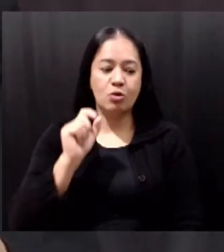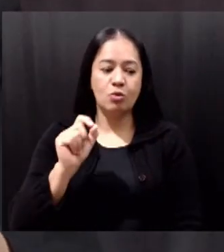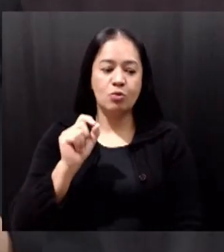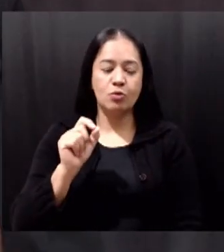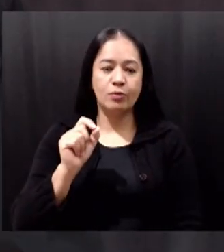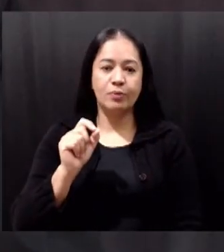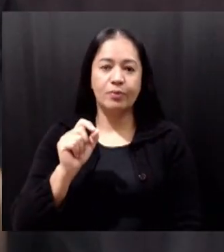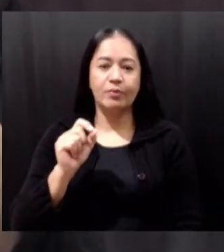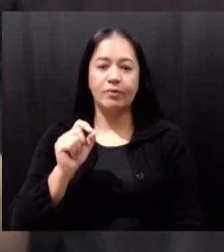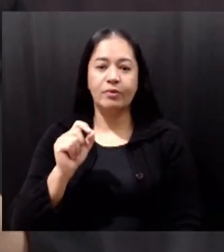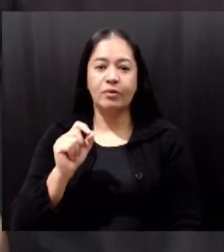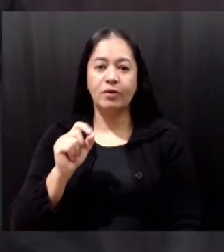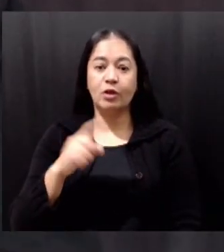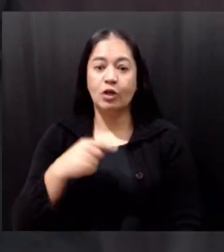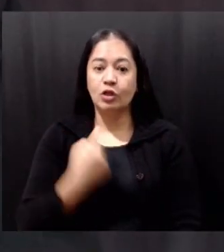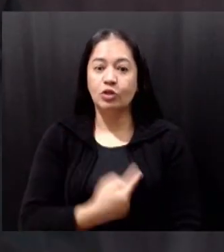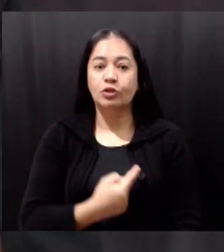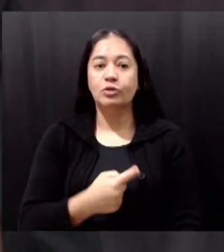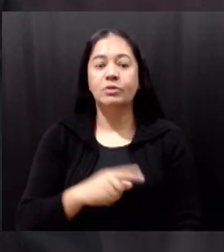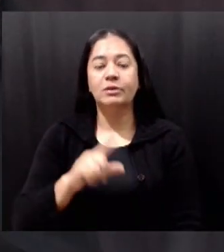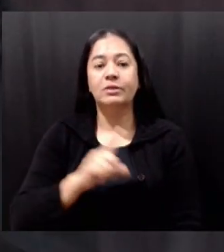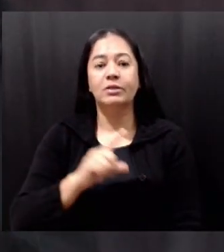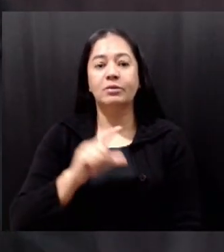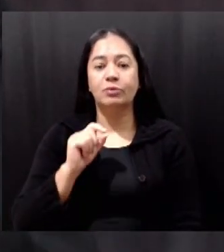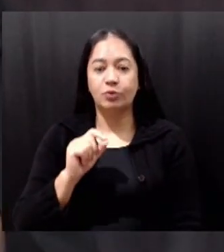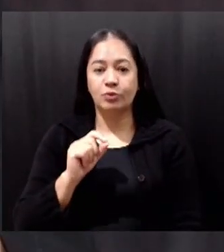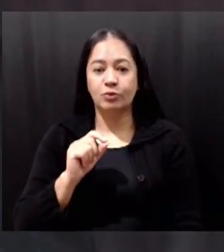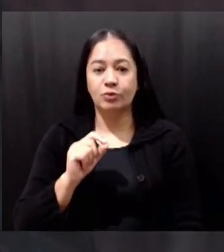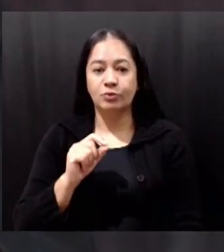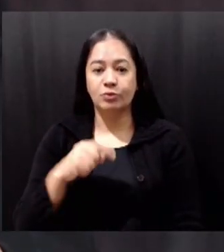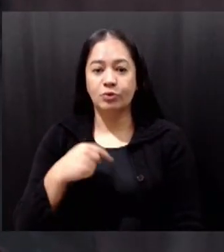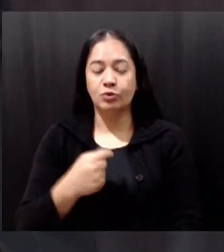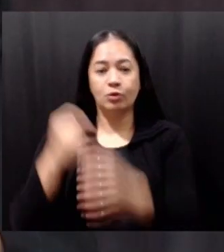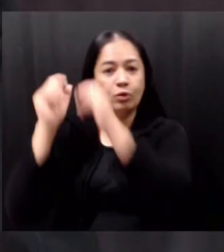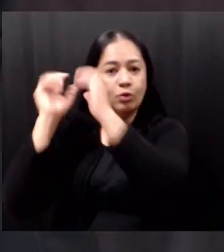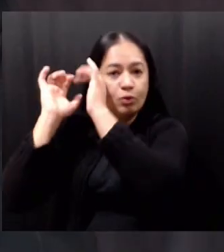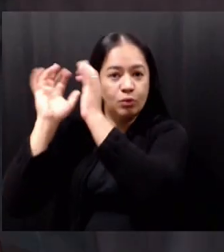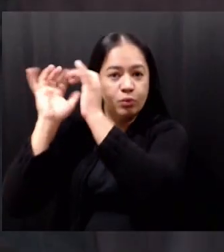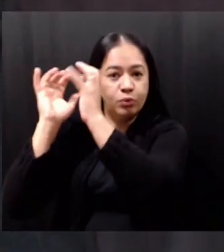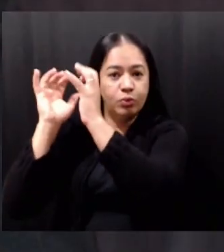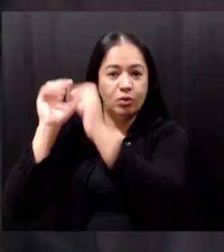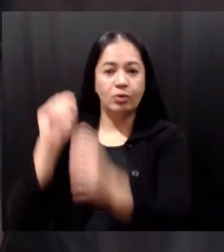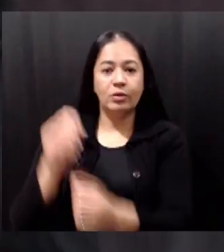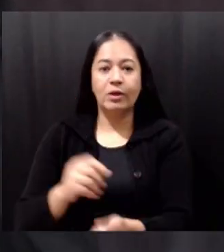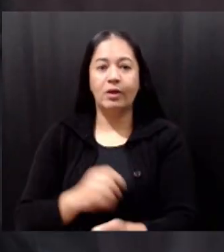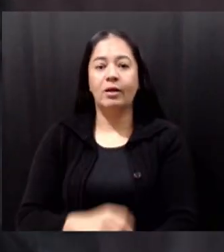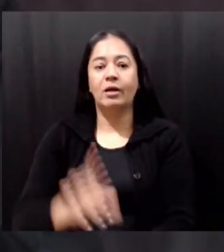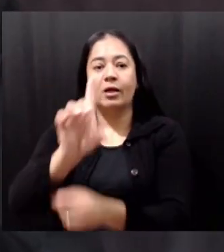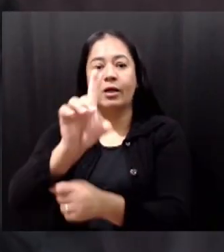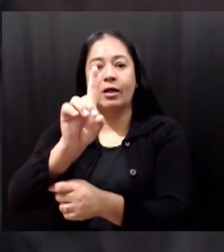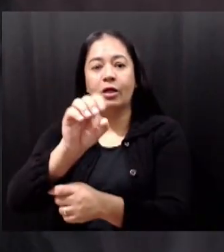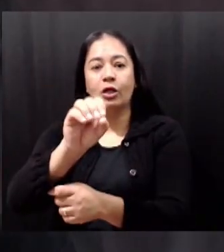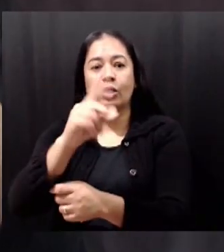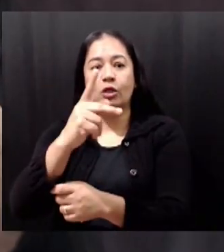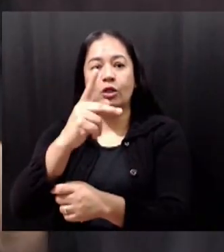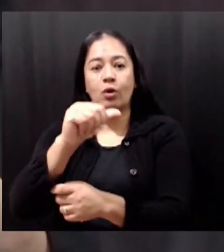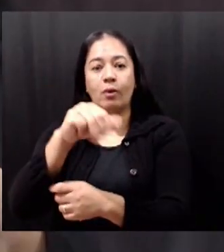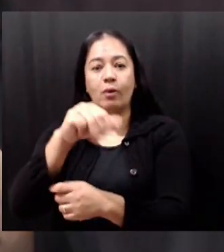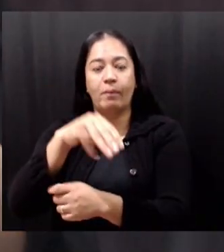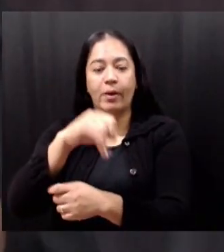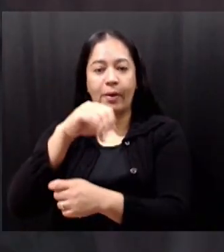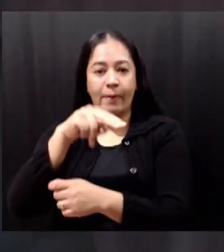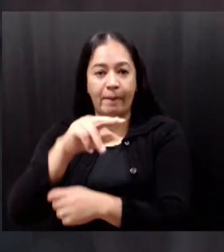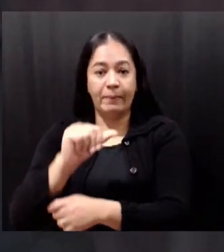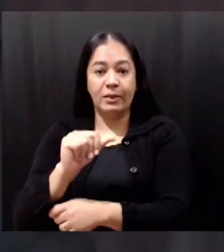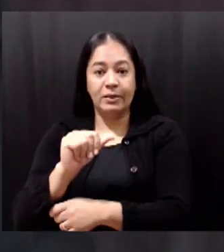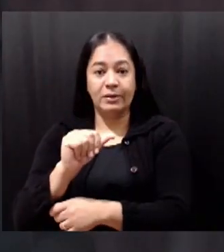nós temos no nosso cérebro a questão da dopamina, que é o nosso neurotransmissor da